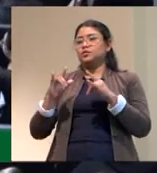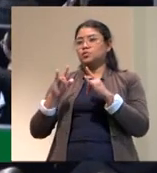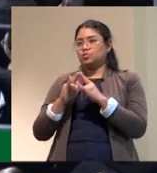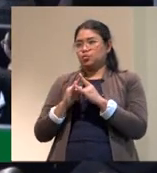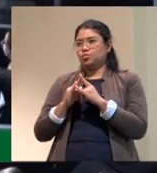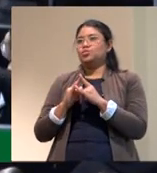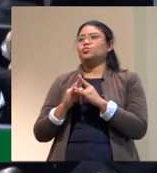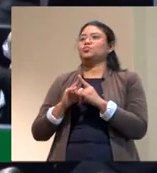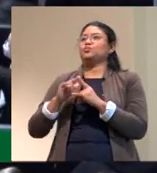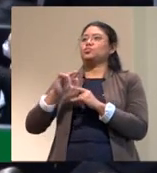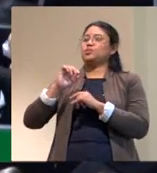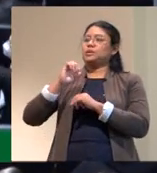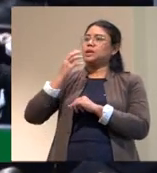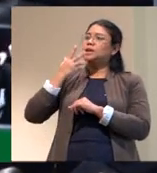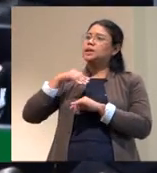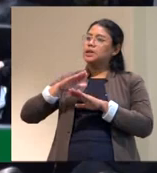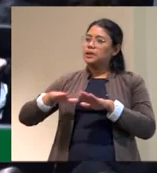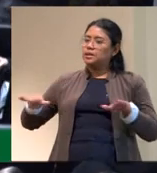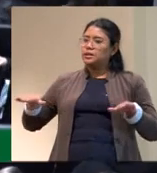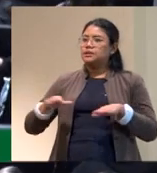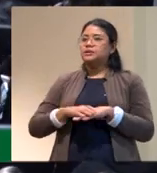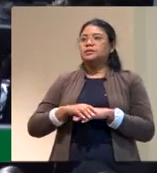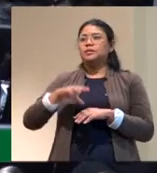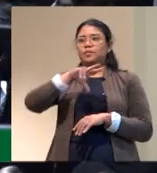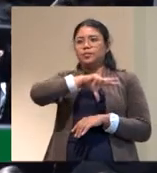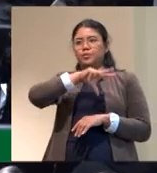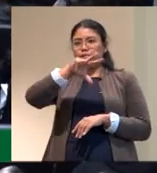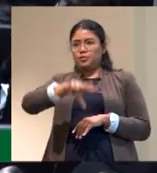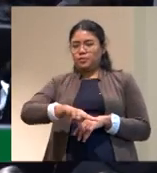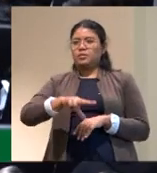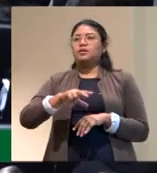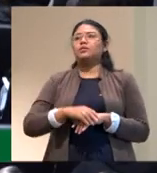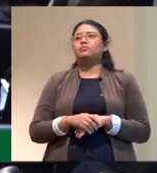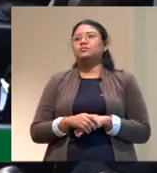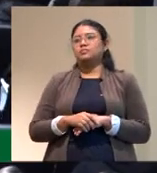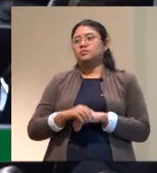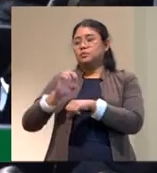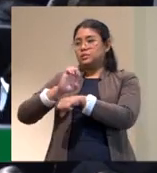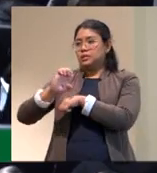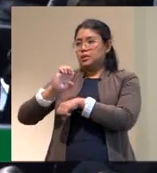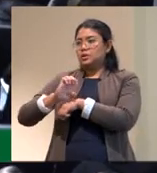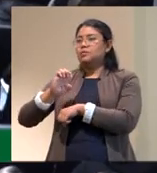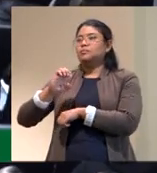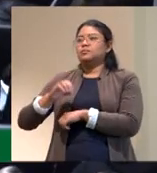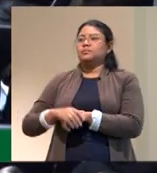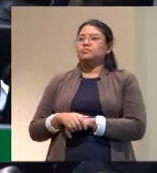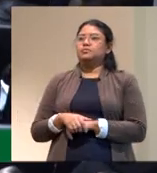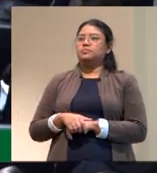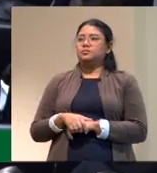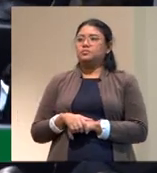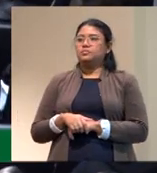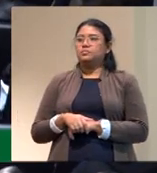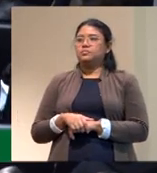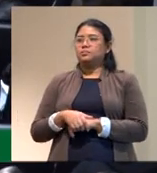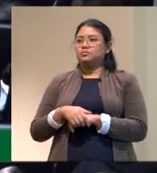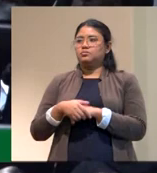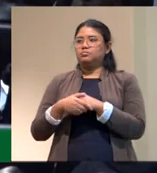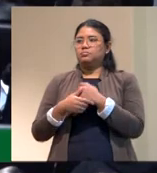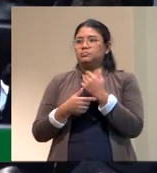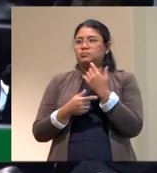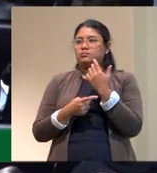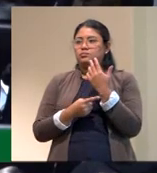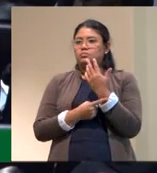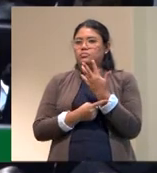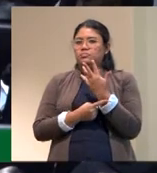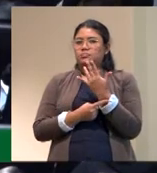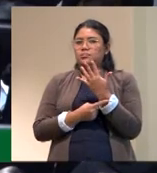Minho, em 2004, e no ano de 2011 realizou estágio pós-doutoral na Pontifícia Universidade Católica do Rio de Janeiro. É